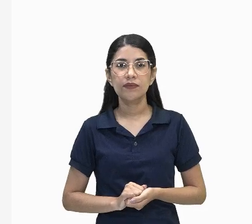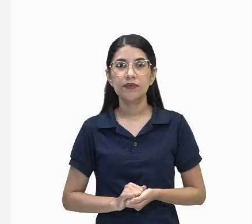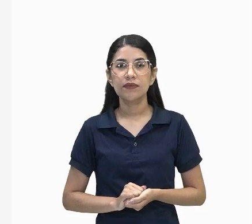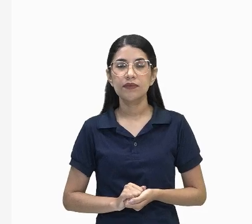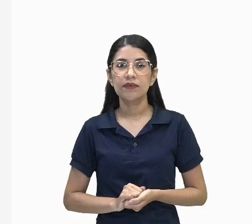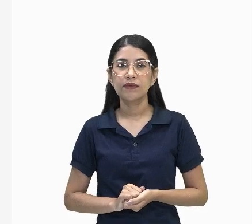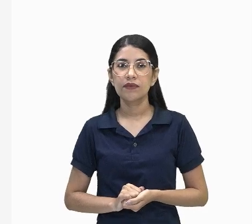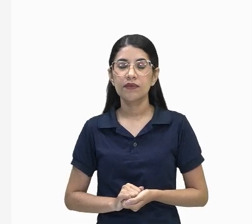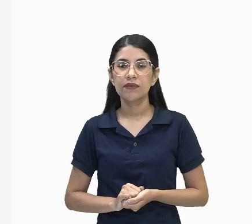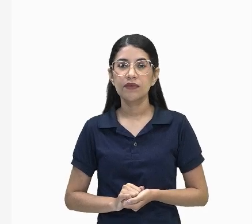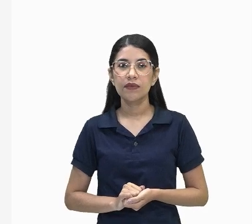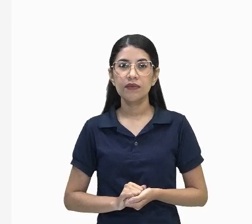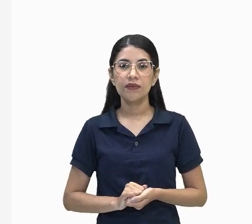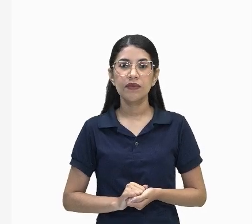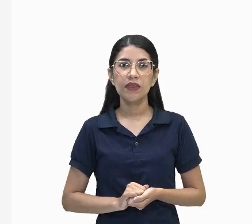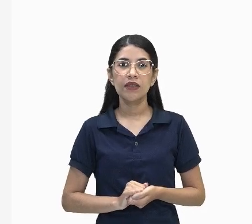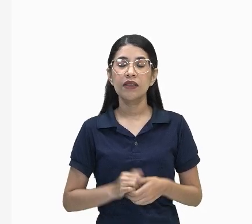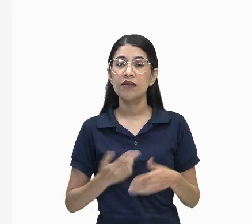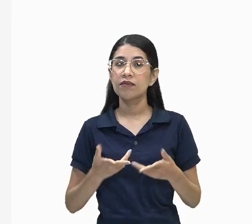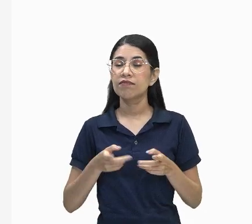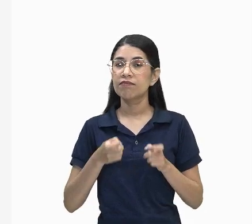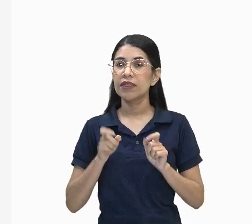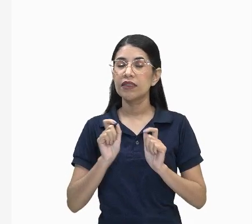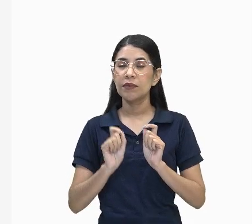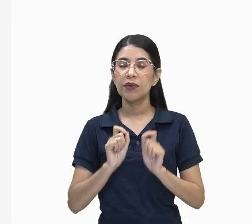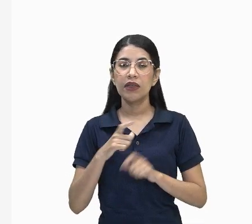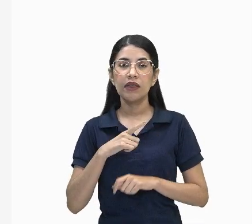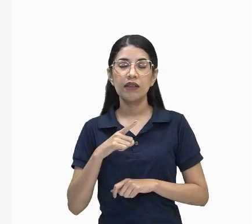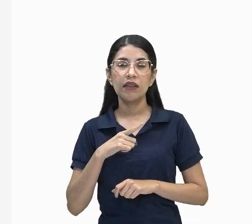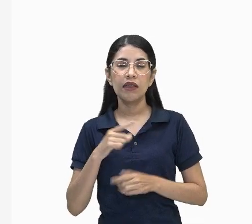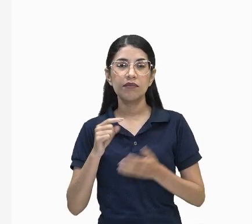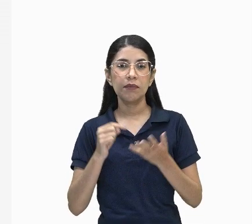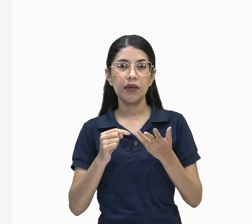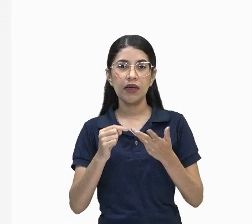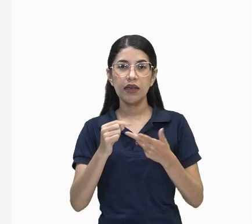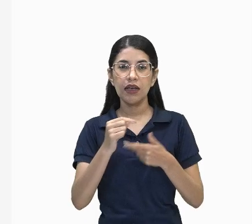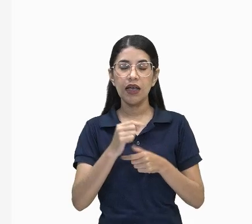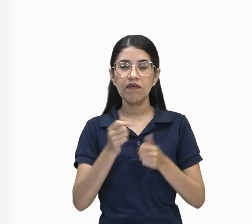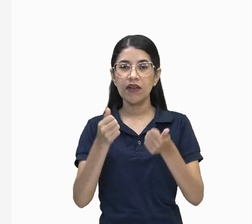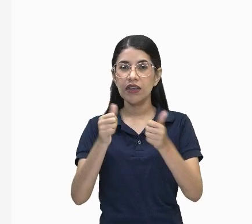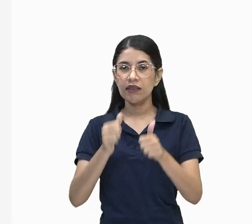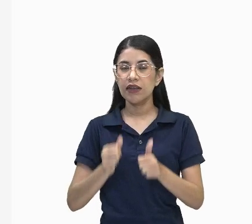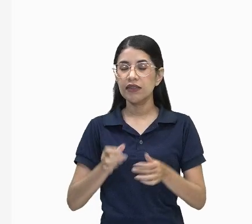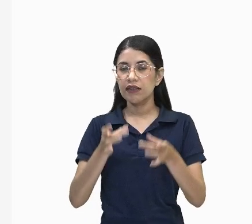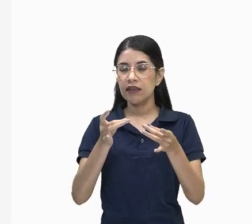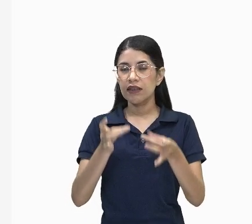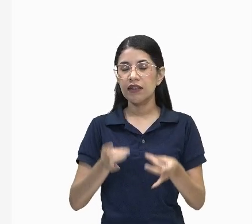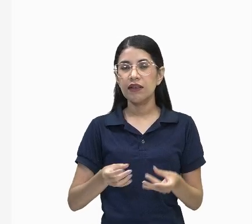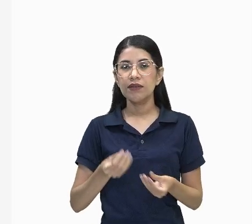Então, primeiro você vai perceber a análise